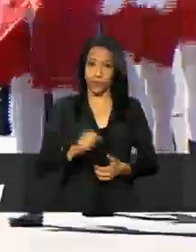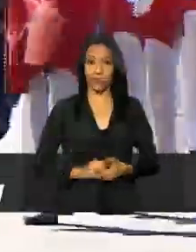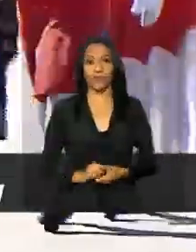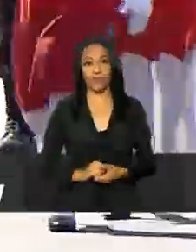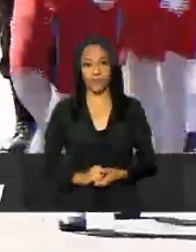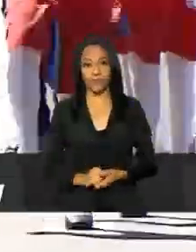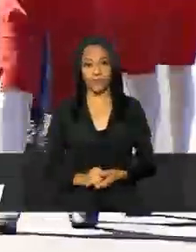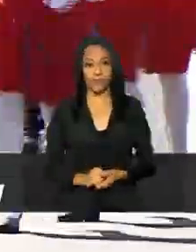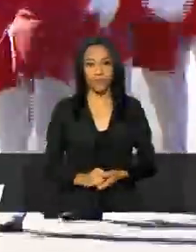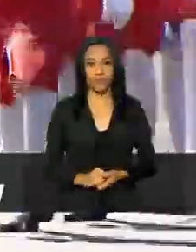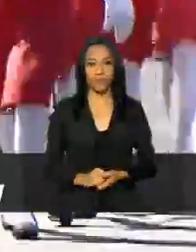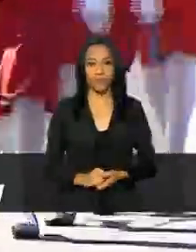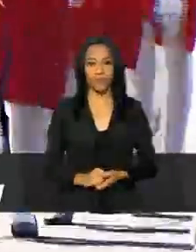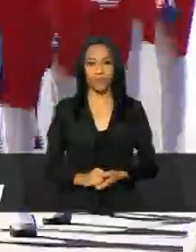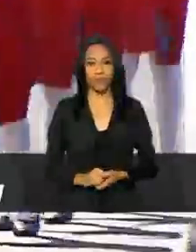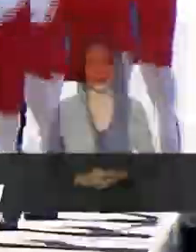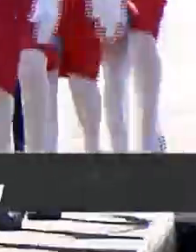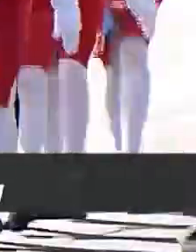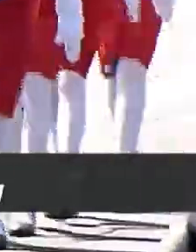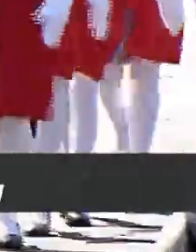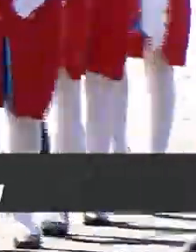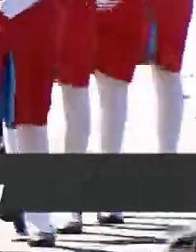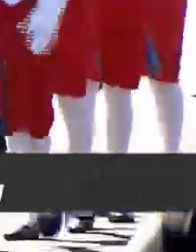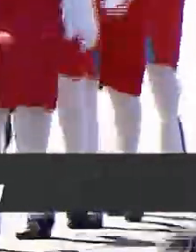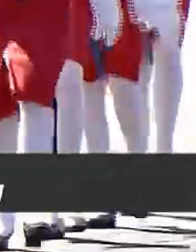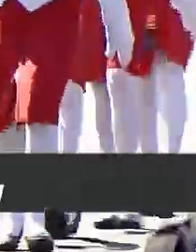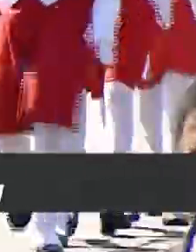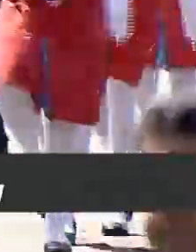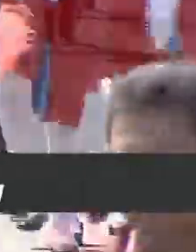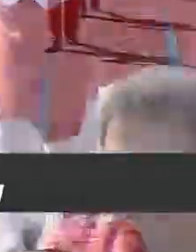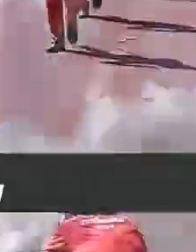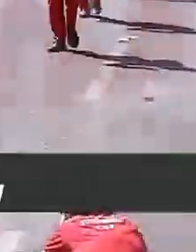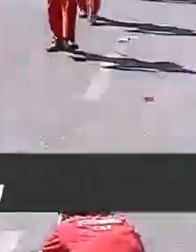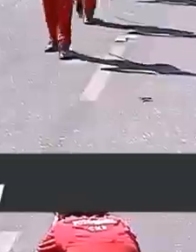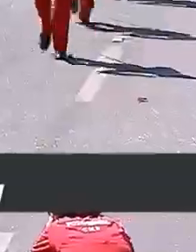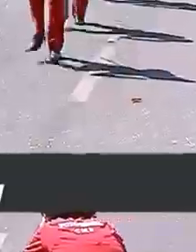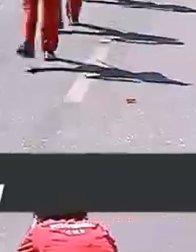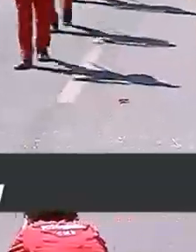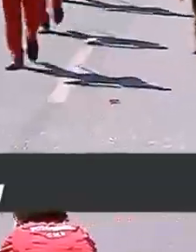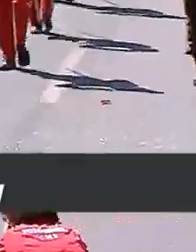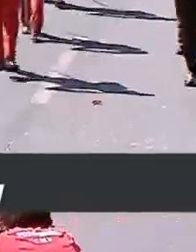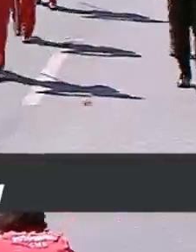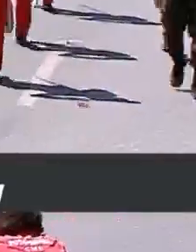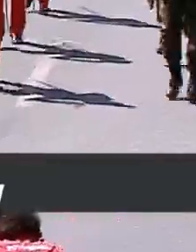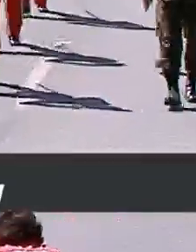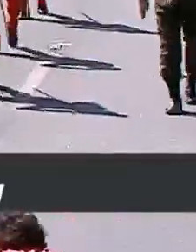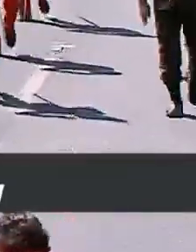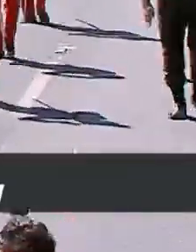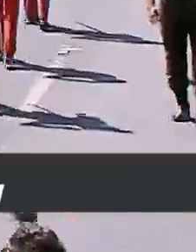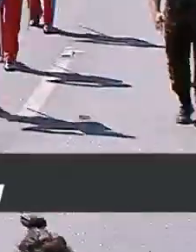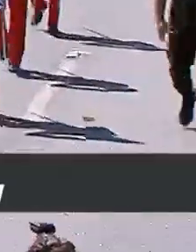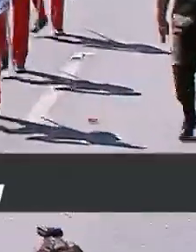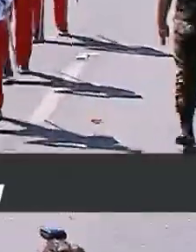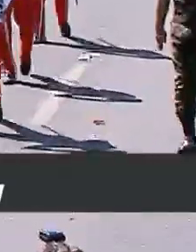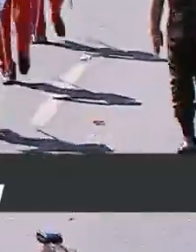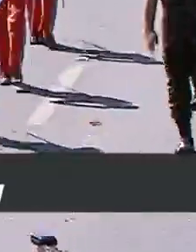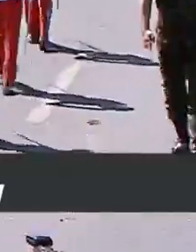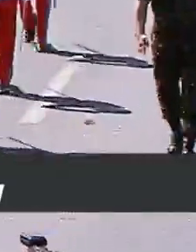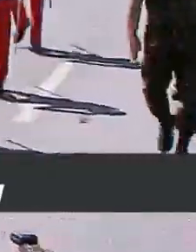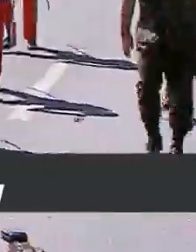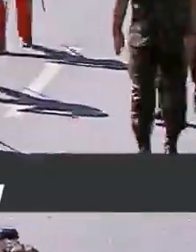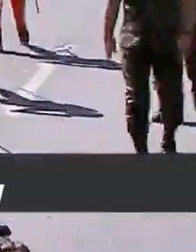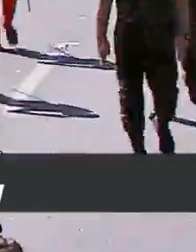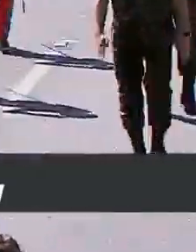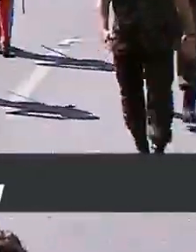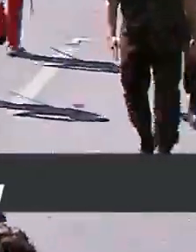por guarda-bandeira, porta-bandeiras históricas e dos estados. O batalhão do Colégio Militar, nós estamos vendo ele passar aí